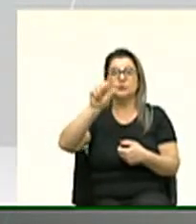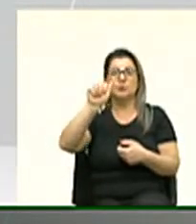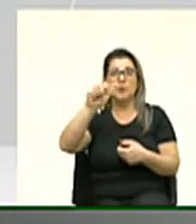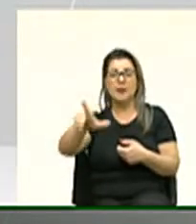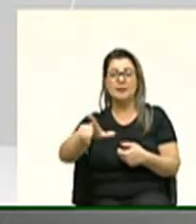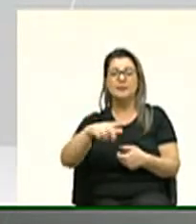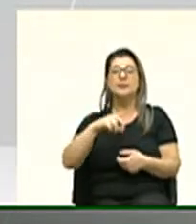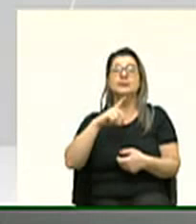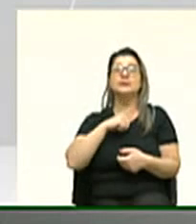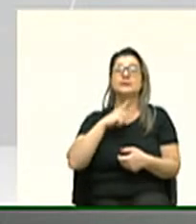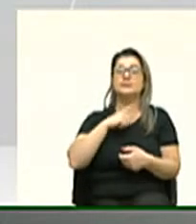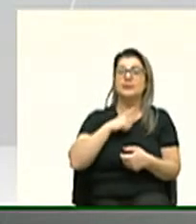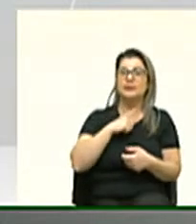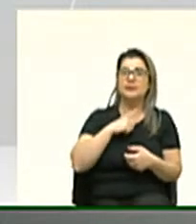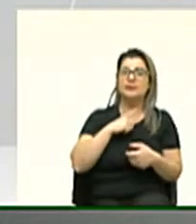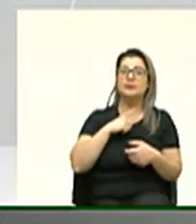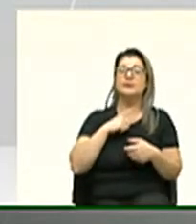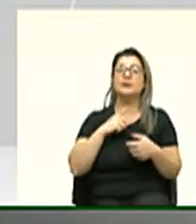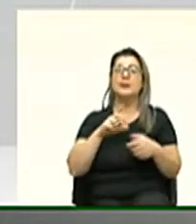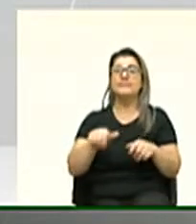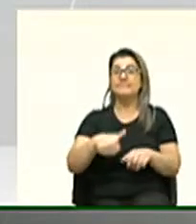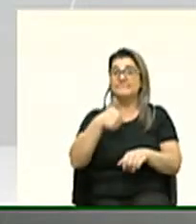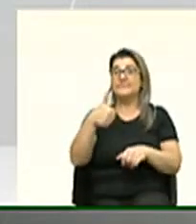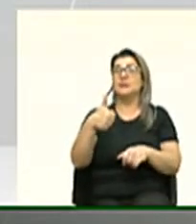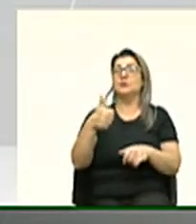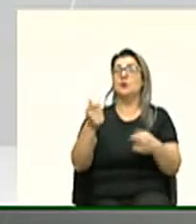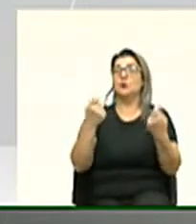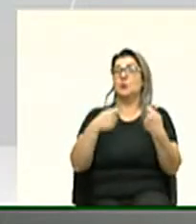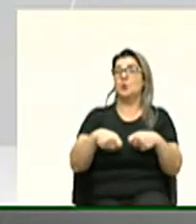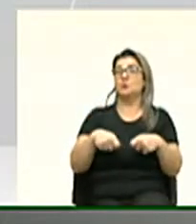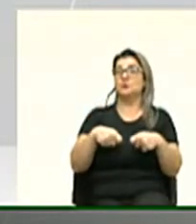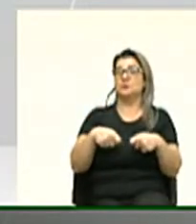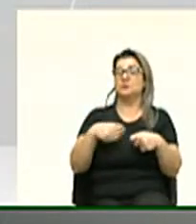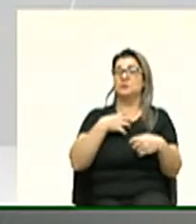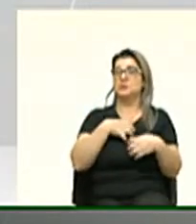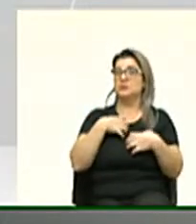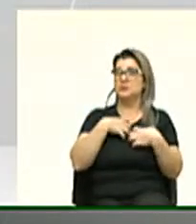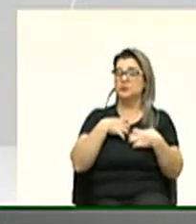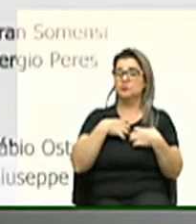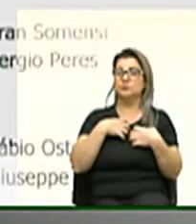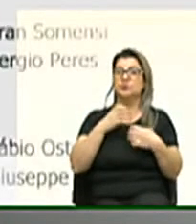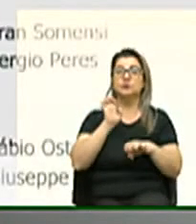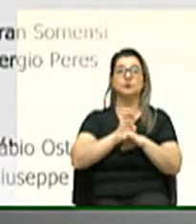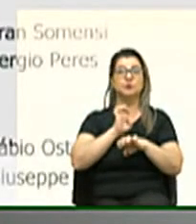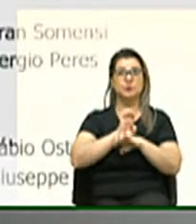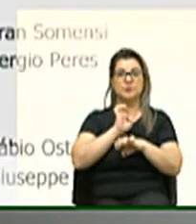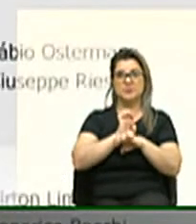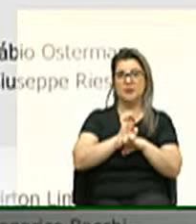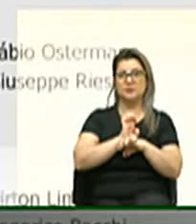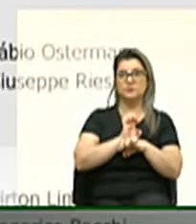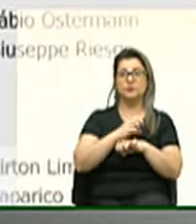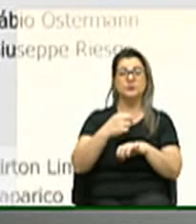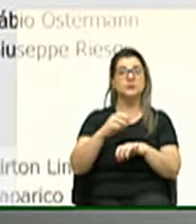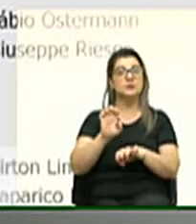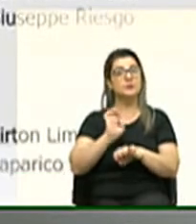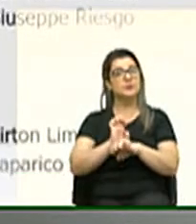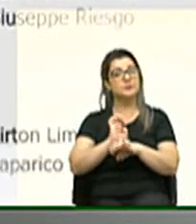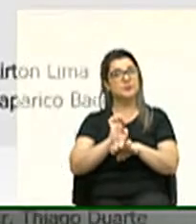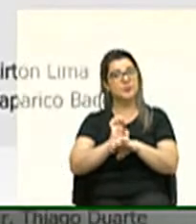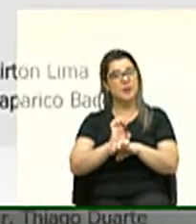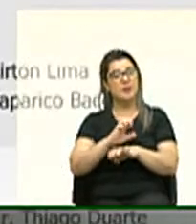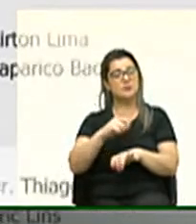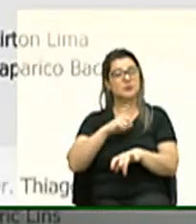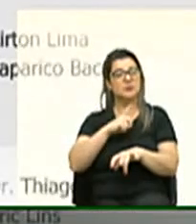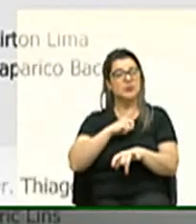condições do que o estado. Então, eu espero que, inclusive ontem, se não me engano, houve por parte do governo do Estado a sanção de alguns